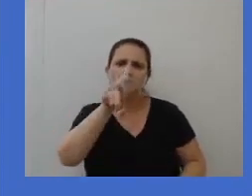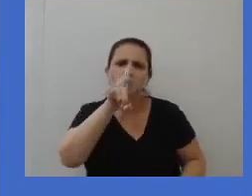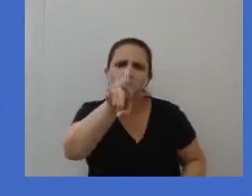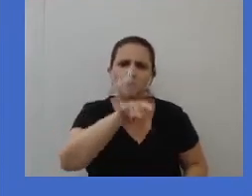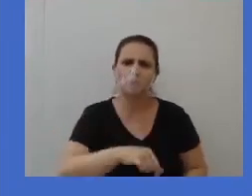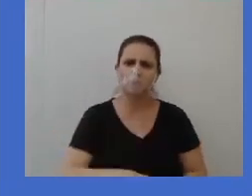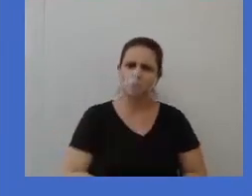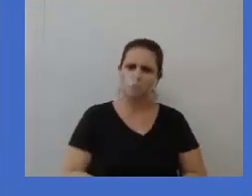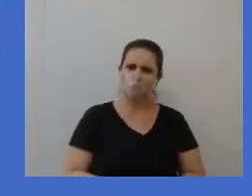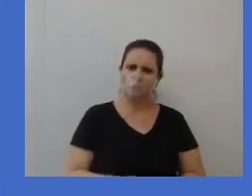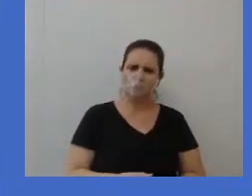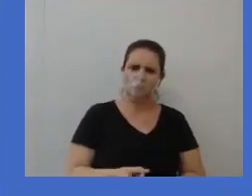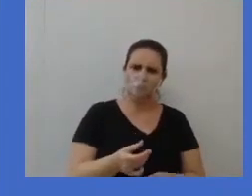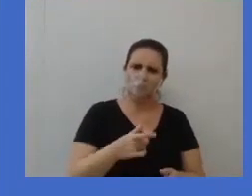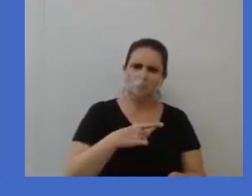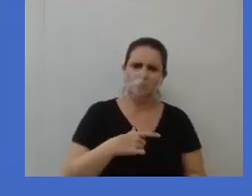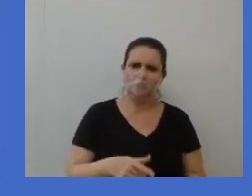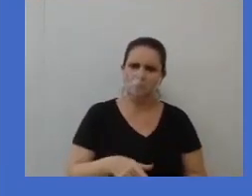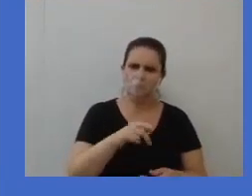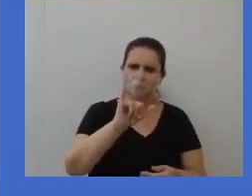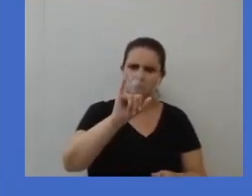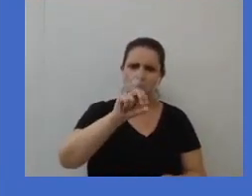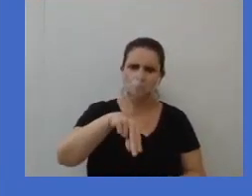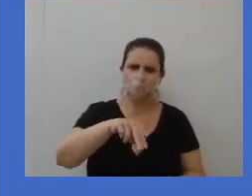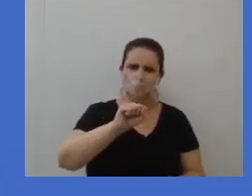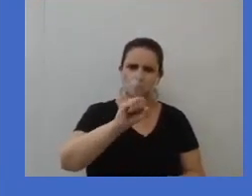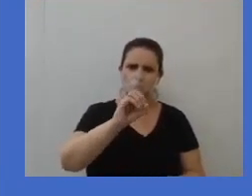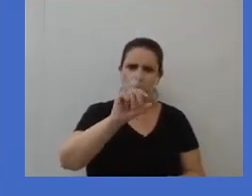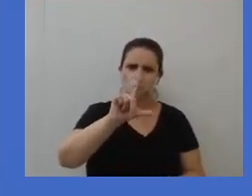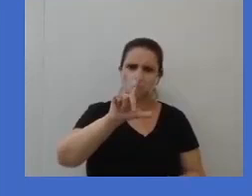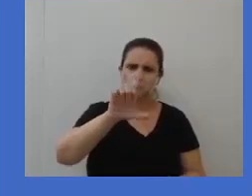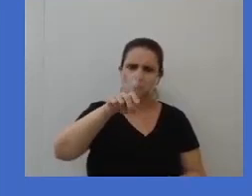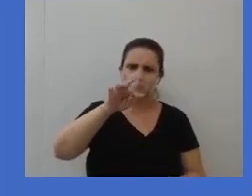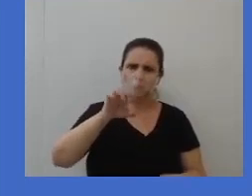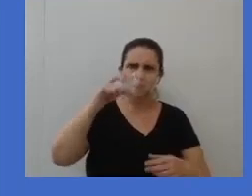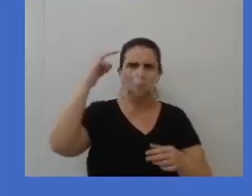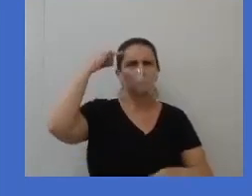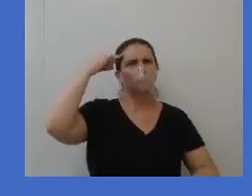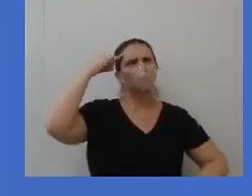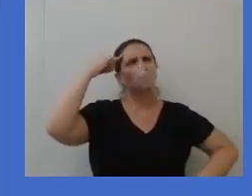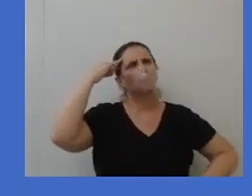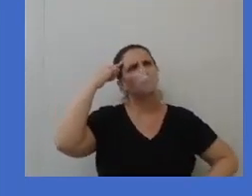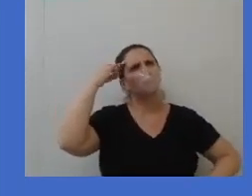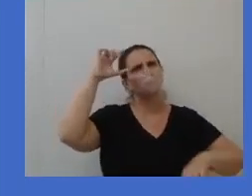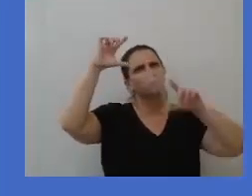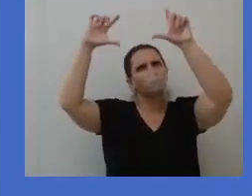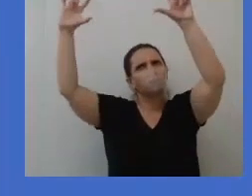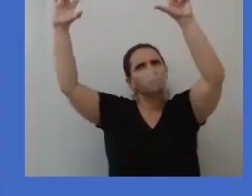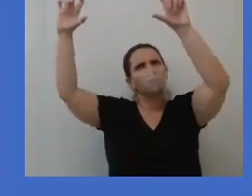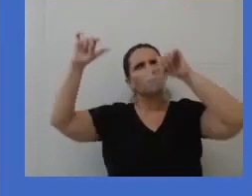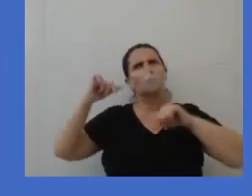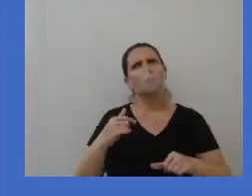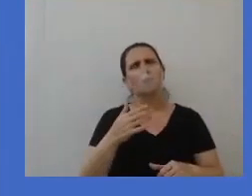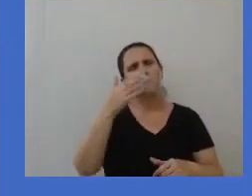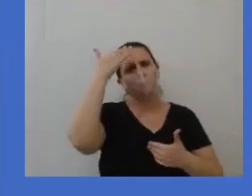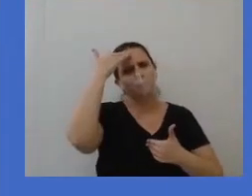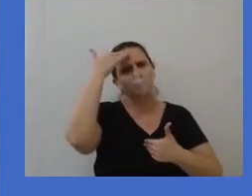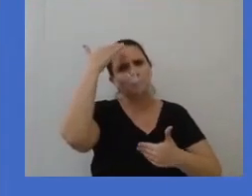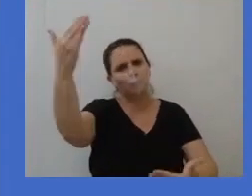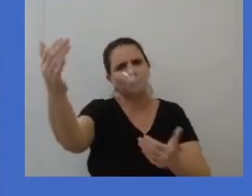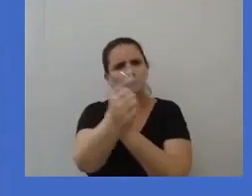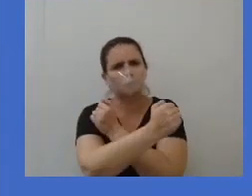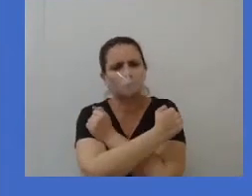é um insolente. Ele pensa, não é? Ele pensa, veja o balãozinho, é de pensamento, ele pensa, muito obrigado, e dá